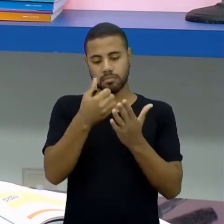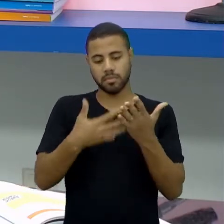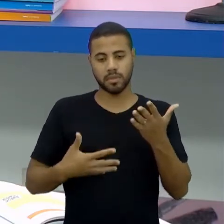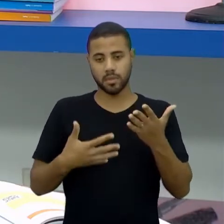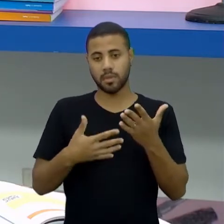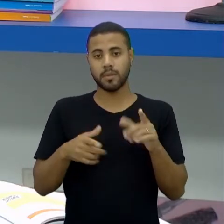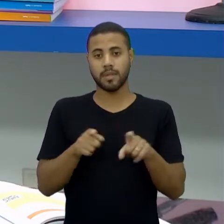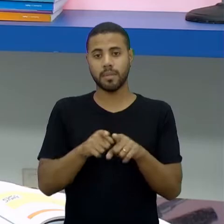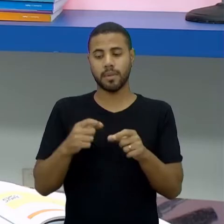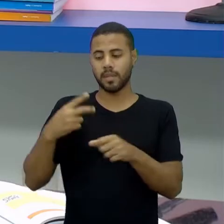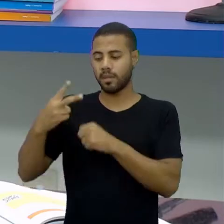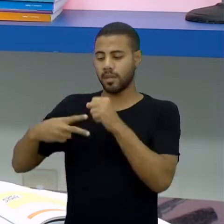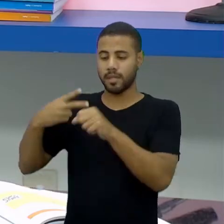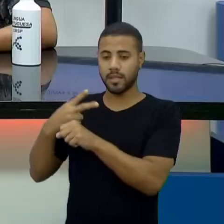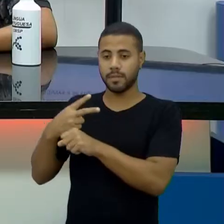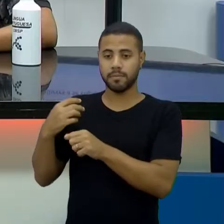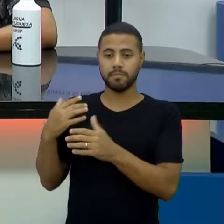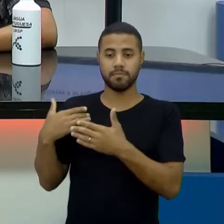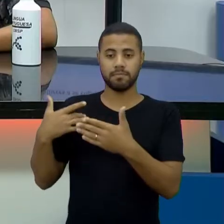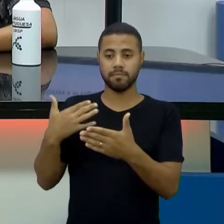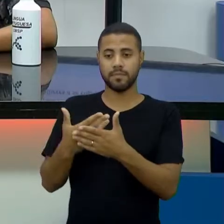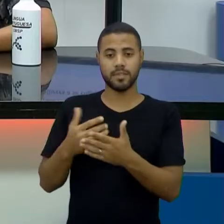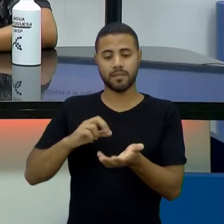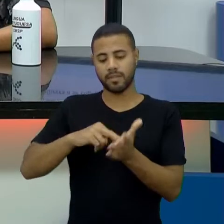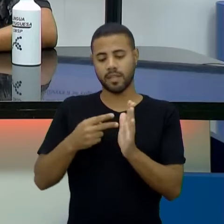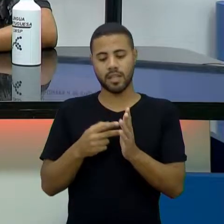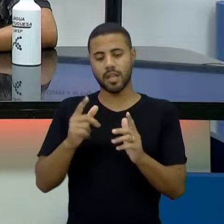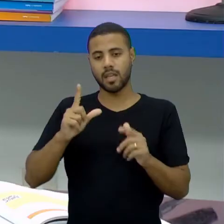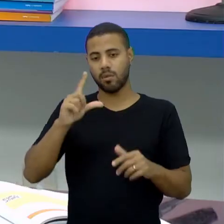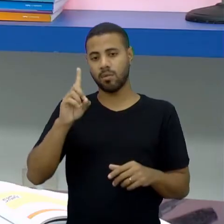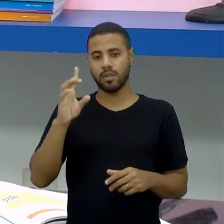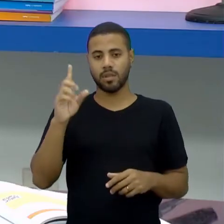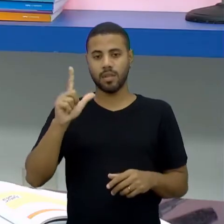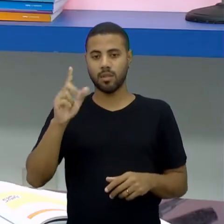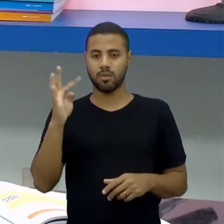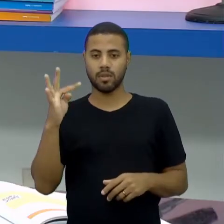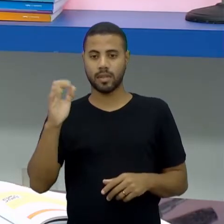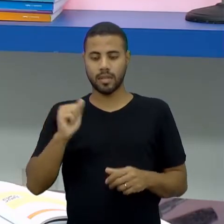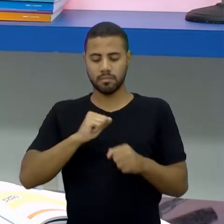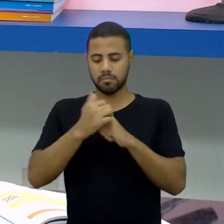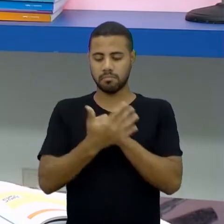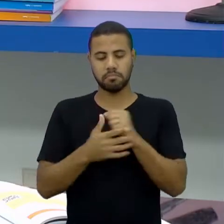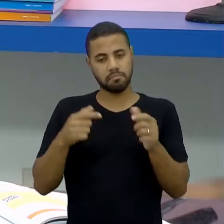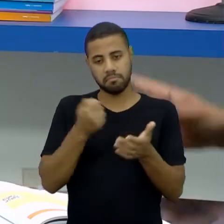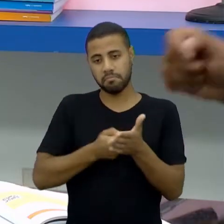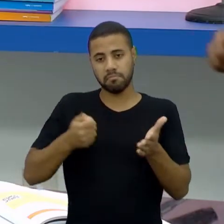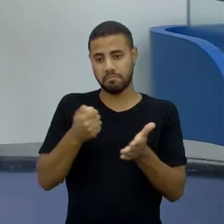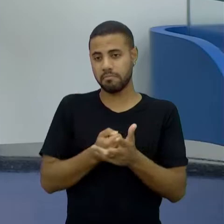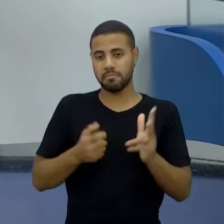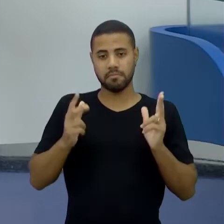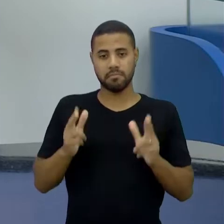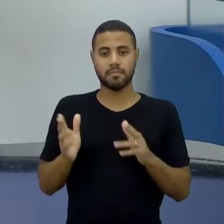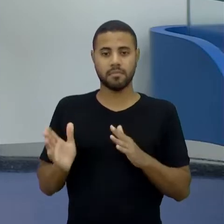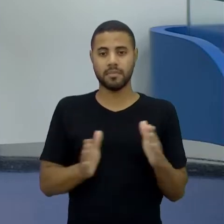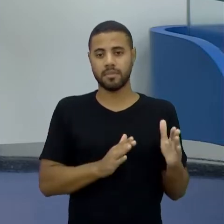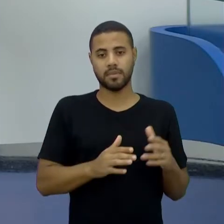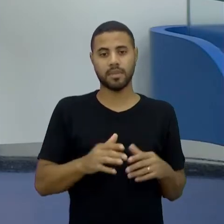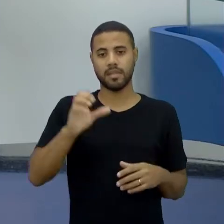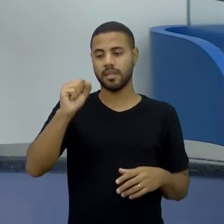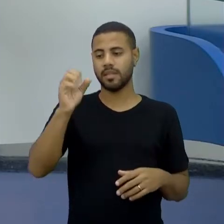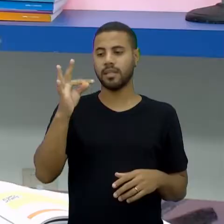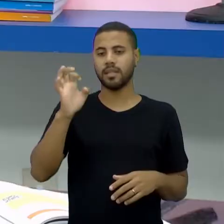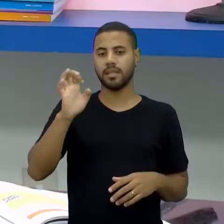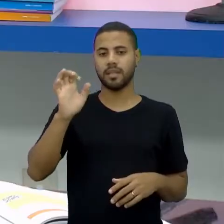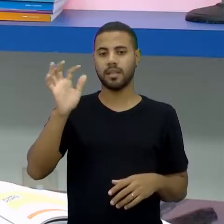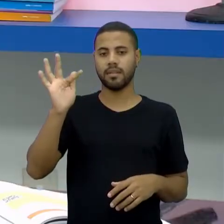2 últimos anos, inclusive, né? Falamos da Luiz Stephanie e da Laura Pigosi. Que é do tênis. Opa, gente,